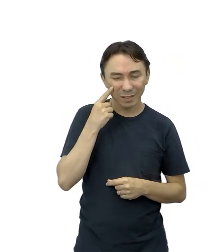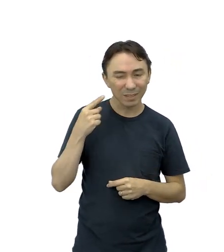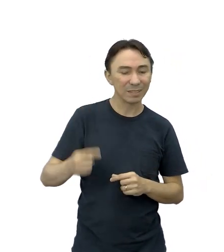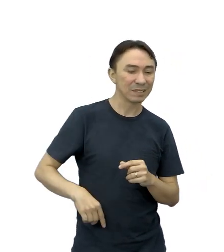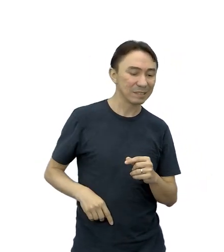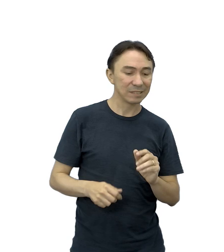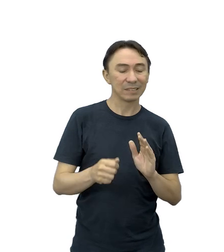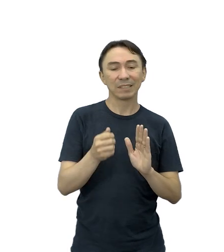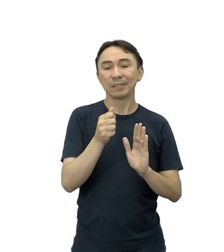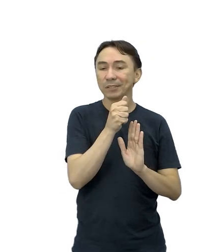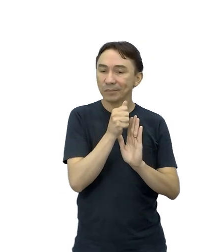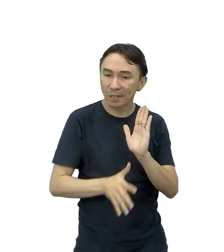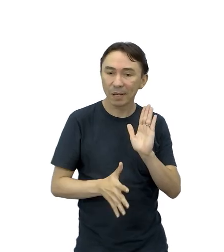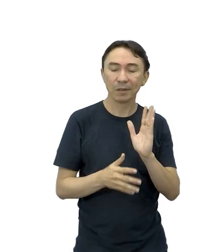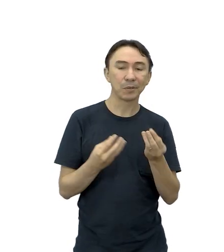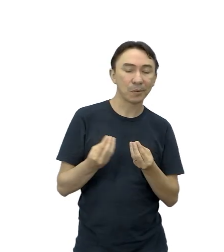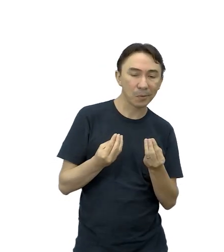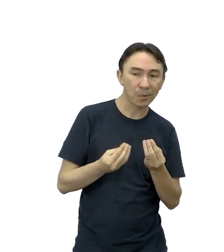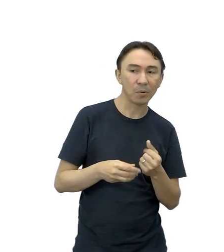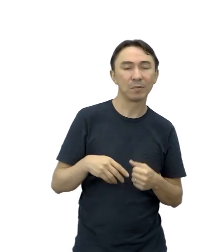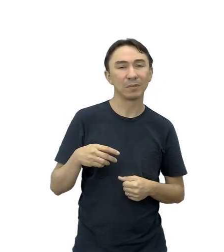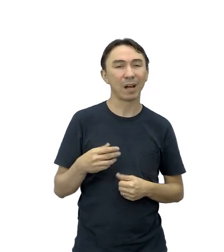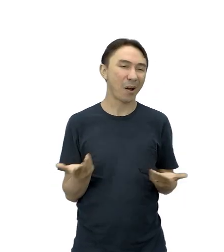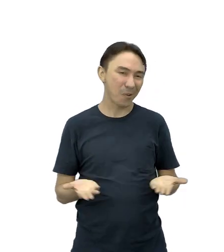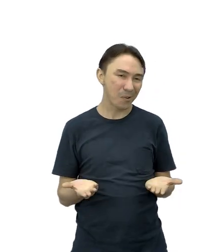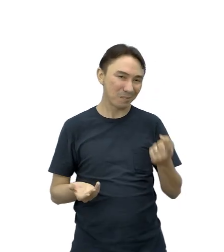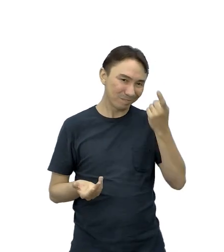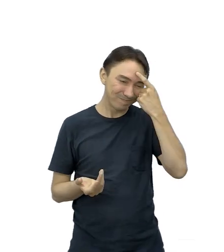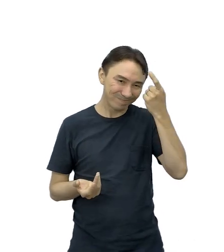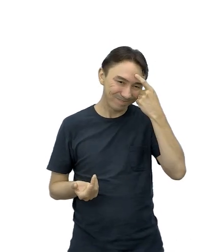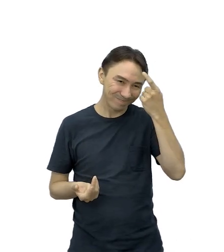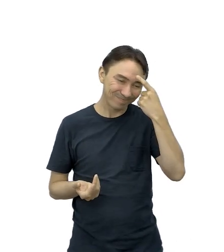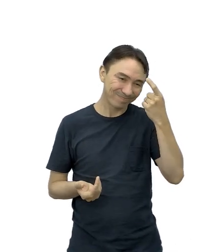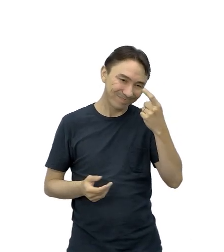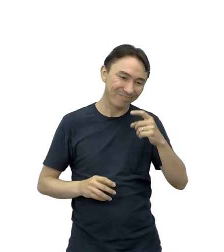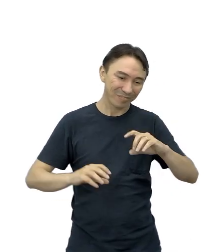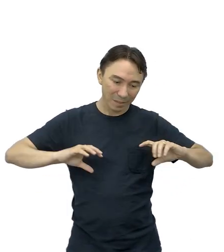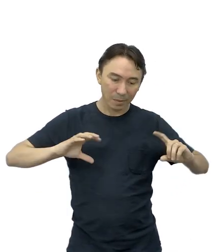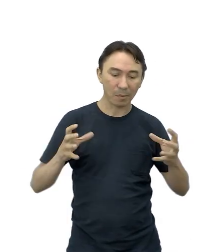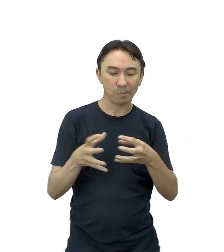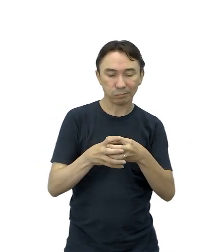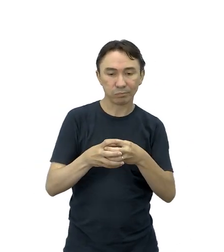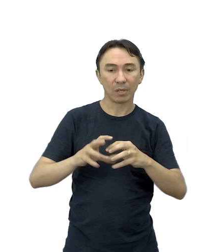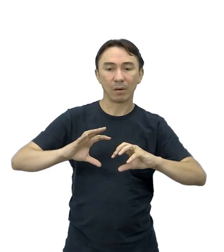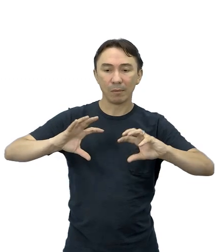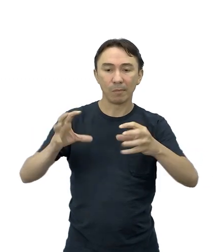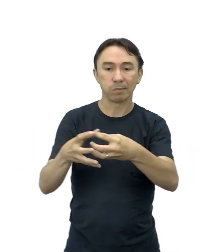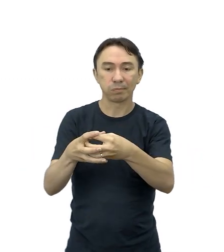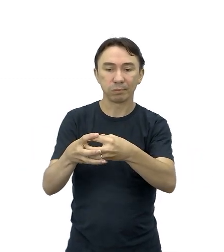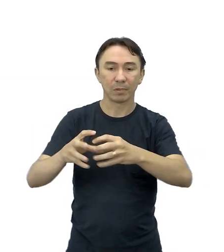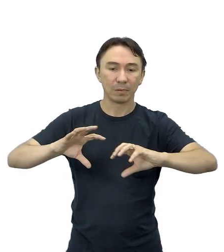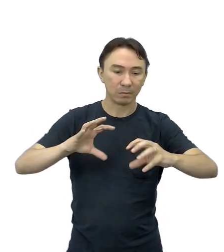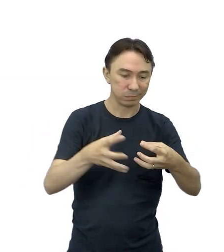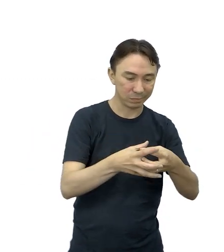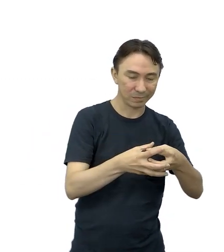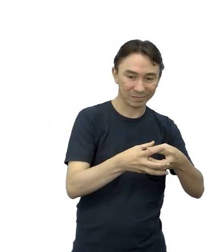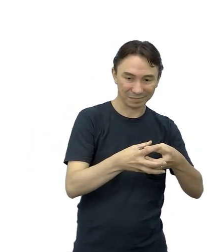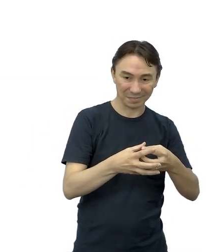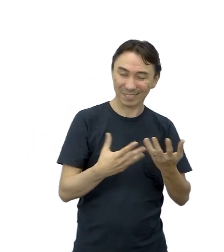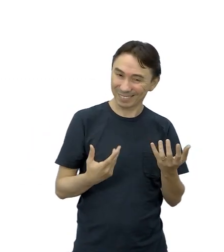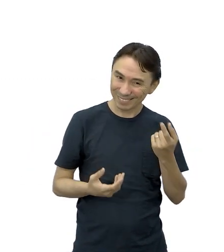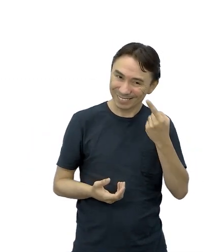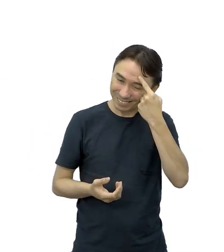propostas, agora pensando em agrupamentos, né, que vocês já devem ter também escolhido o agrupamento importante